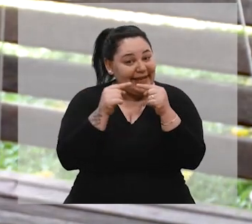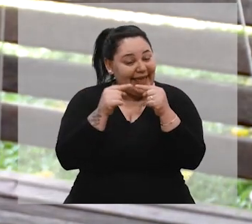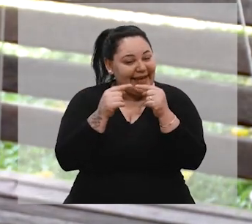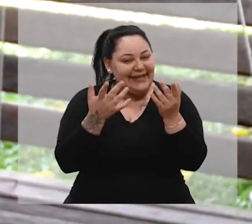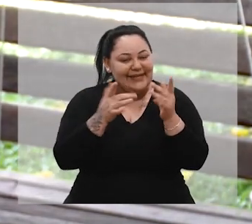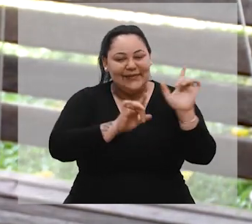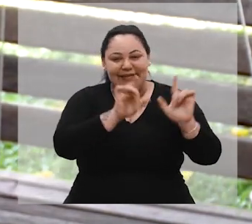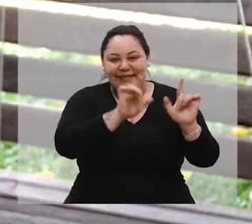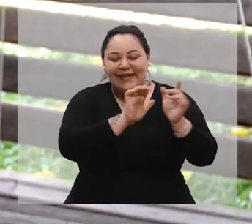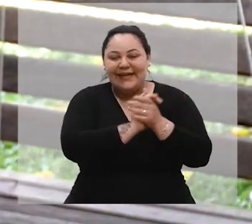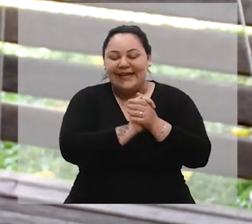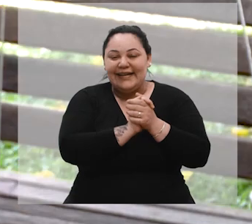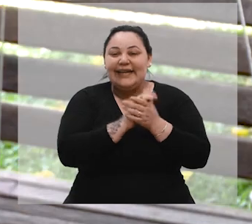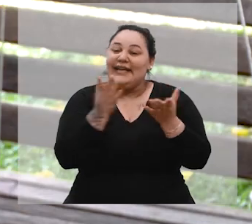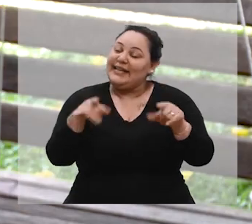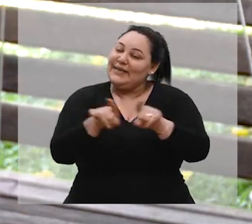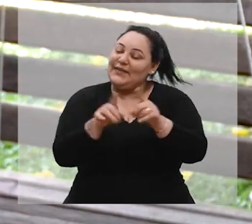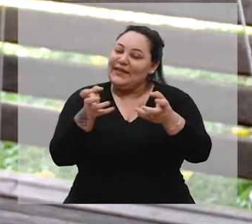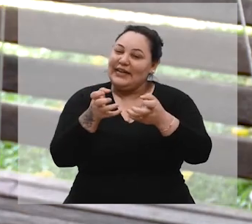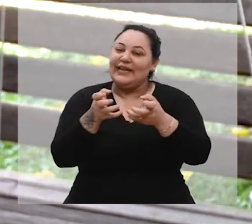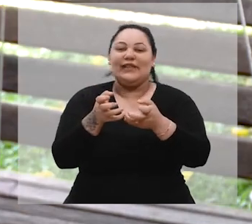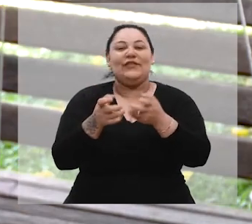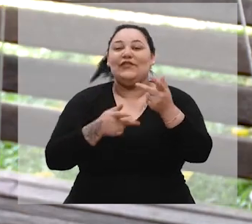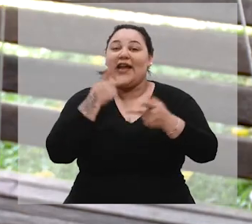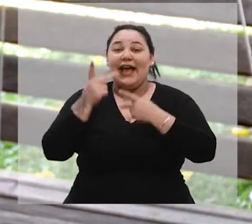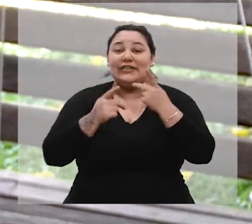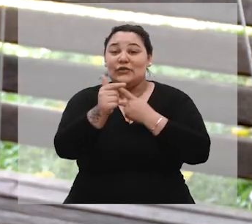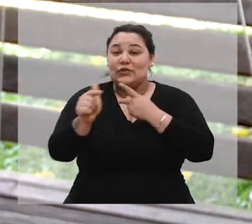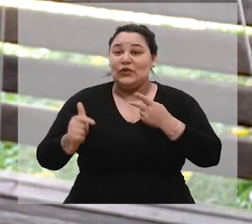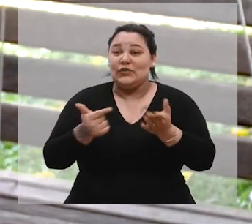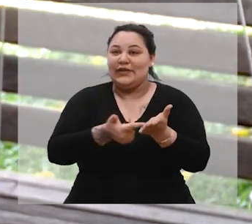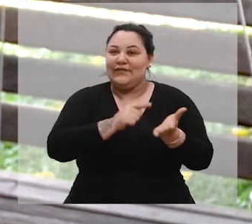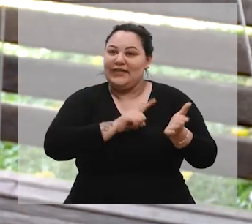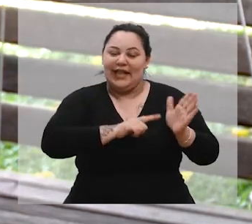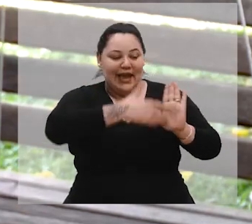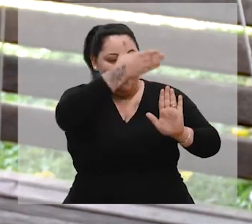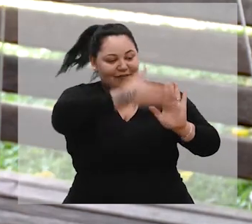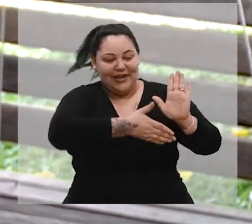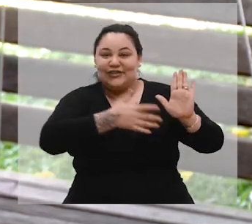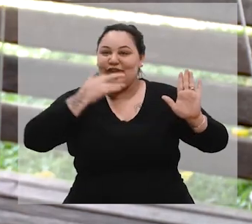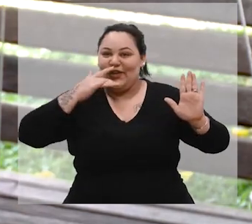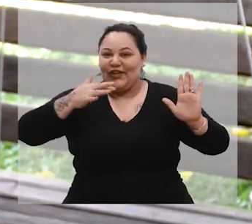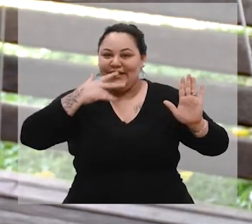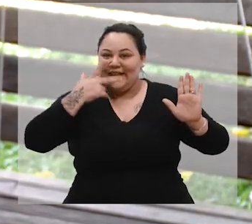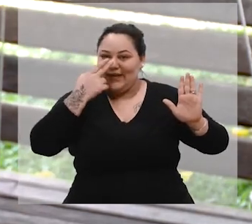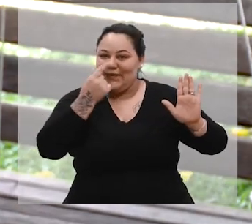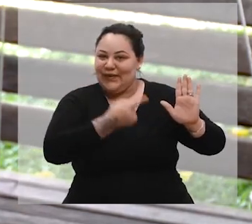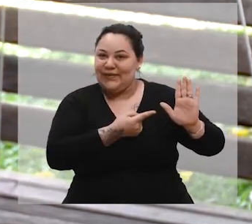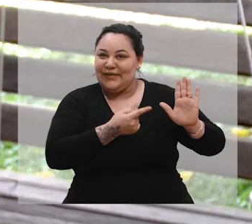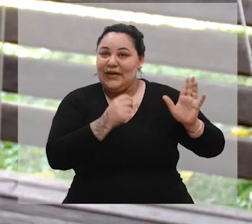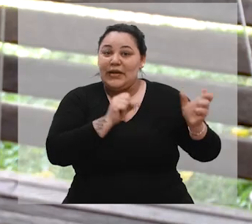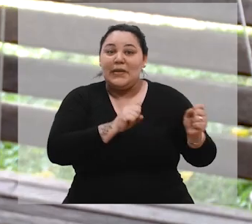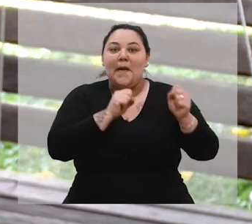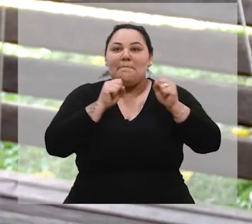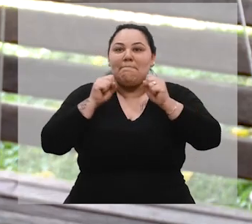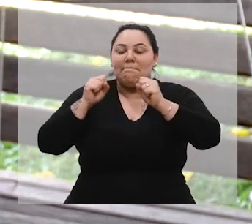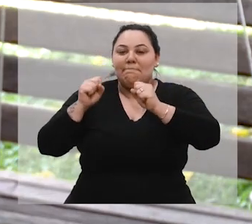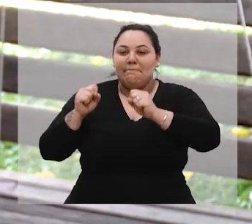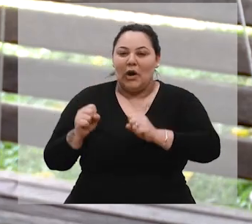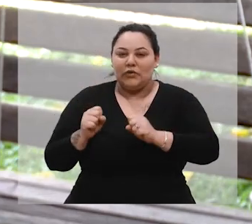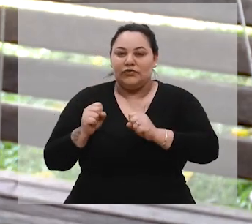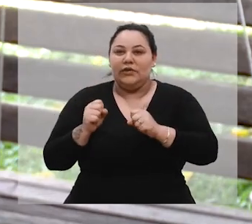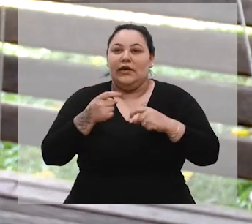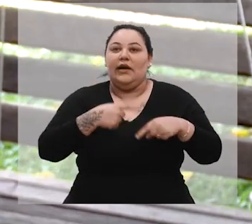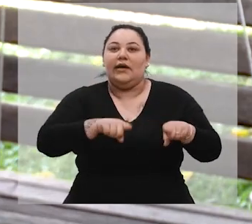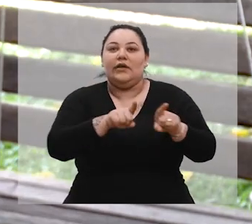você também tem outras publicações, que tu comentasse também dos outros livros, que também tem capinhas coloridas, assim, né, que dá para identificar ele